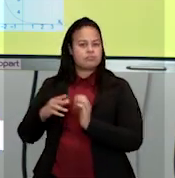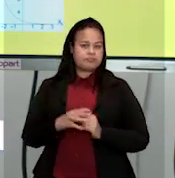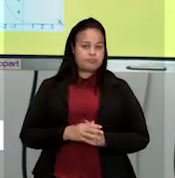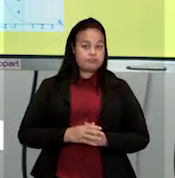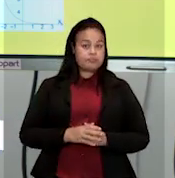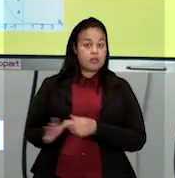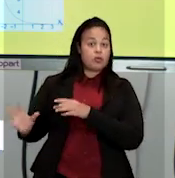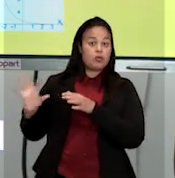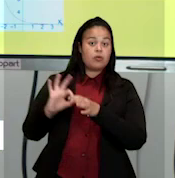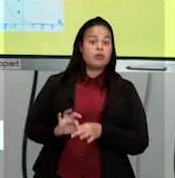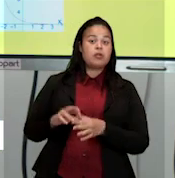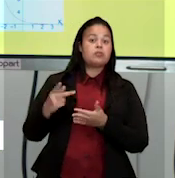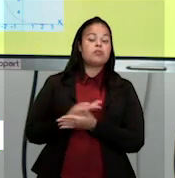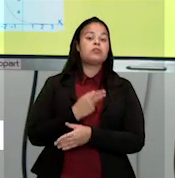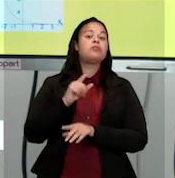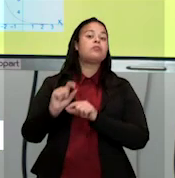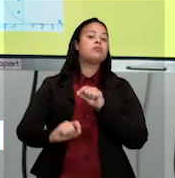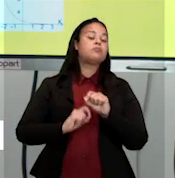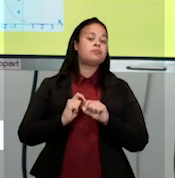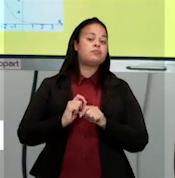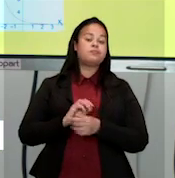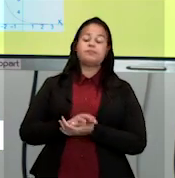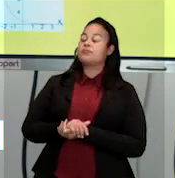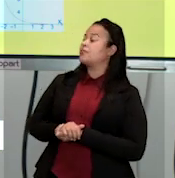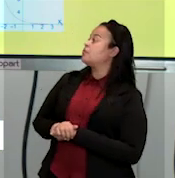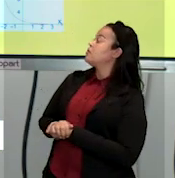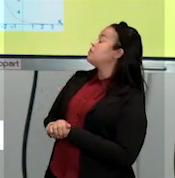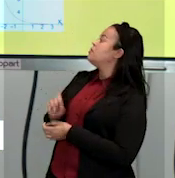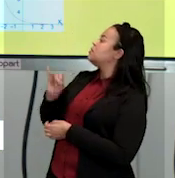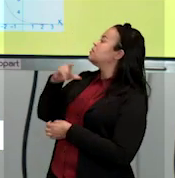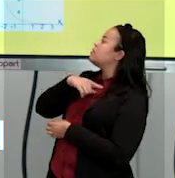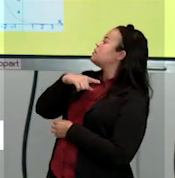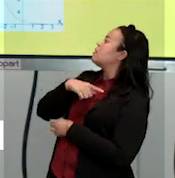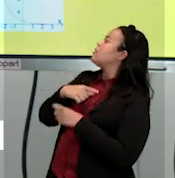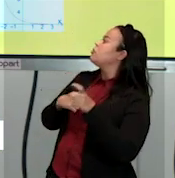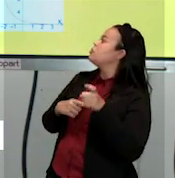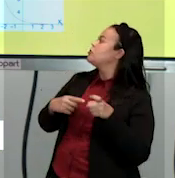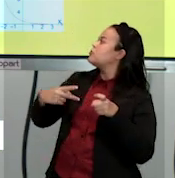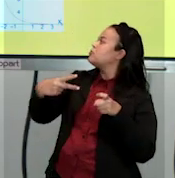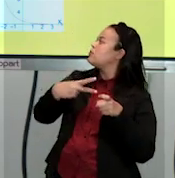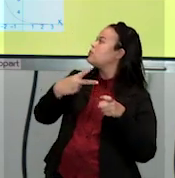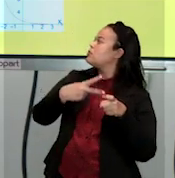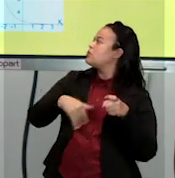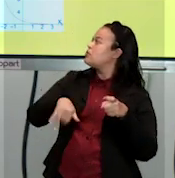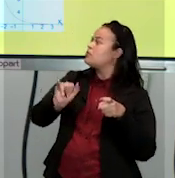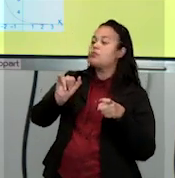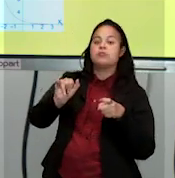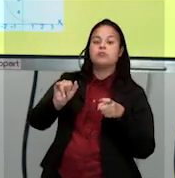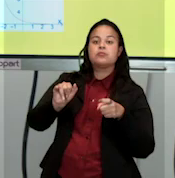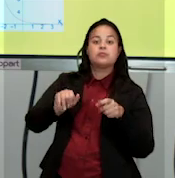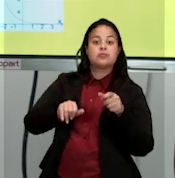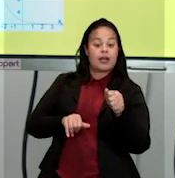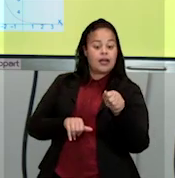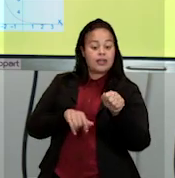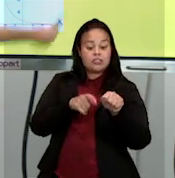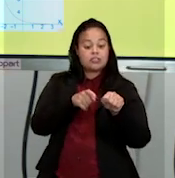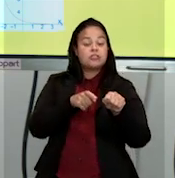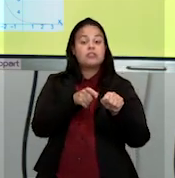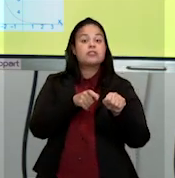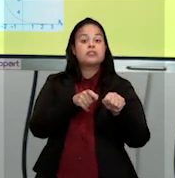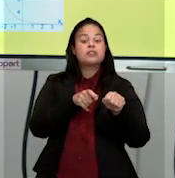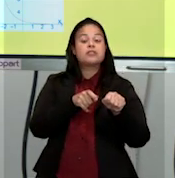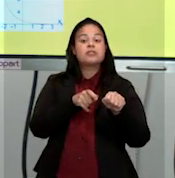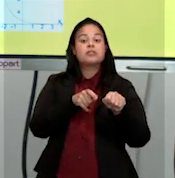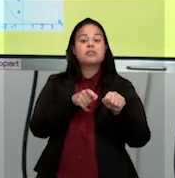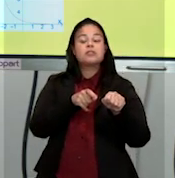neste caso, o que vai acontecer? Quando eu tiver o x menor que o y, esse ax ele vai ser maior